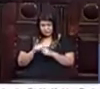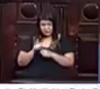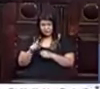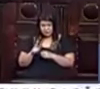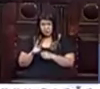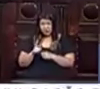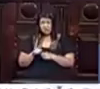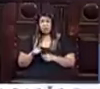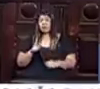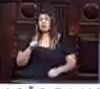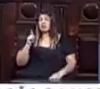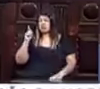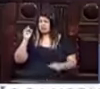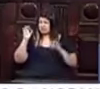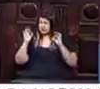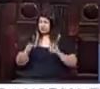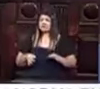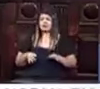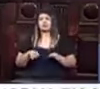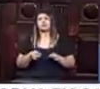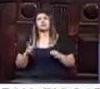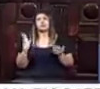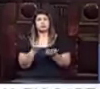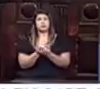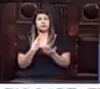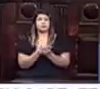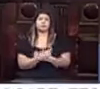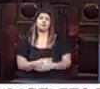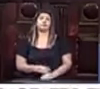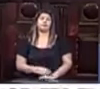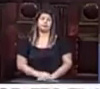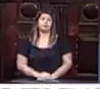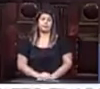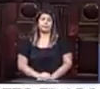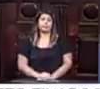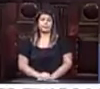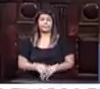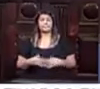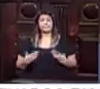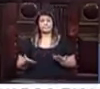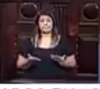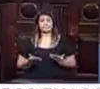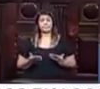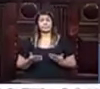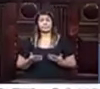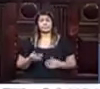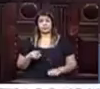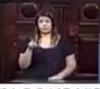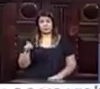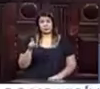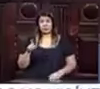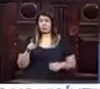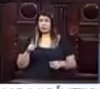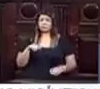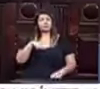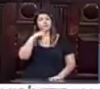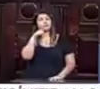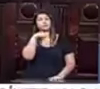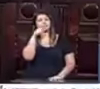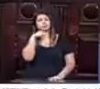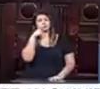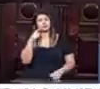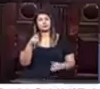foi fechado por ausência de quórum. Sabemos a razão. Então não há possibilidade. E lá não tinha